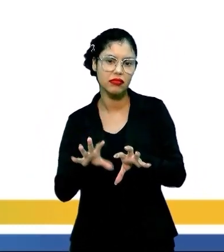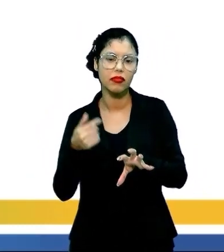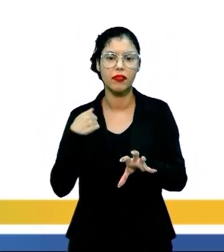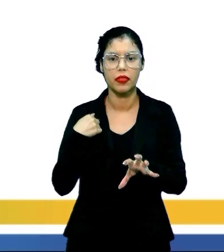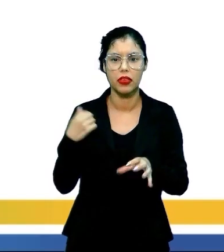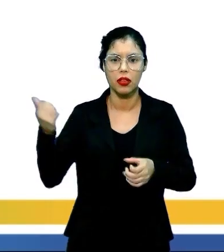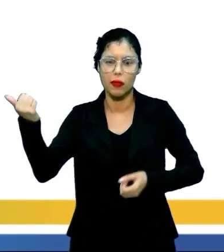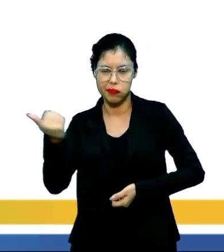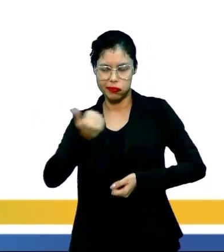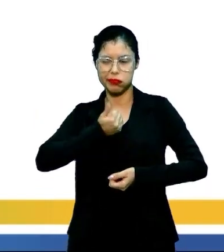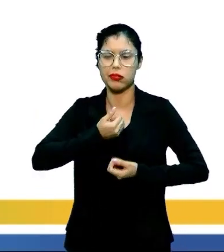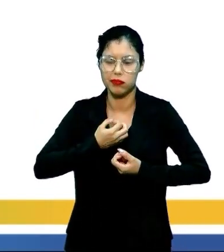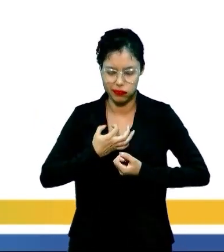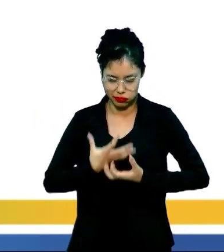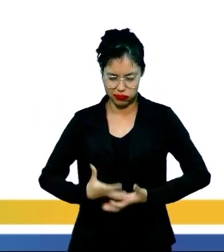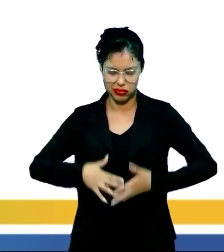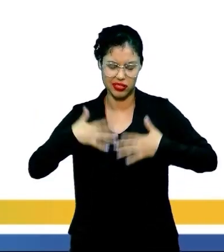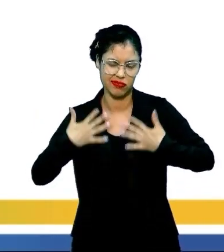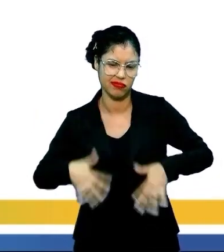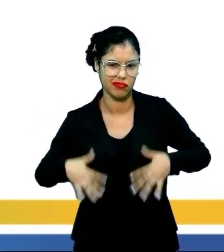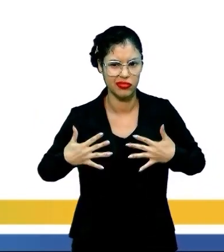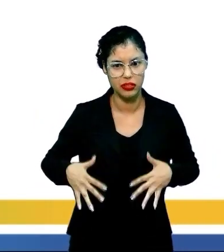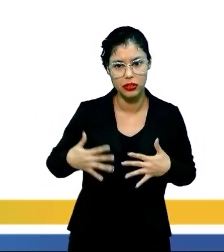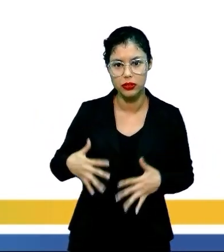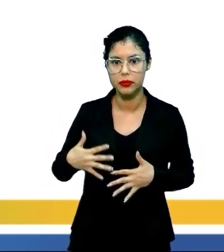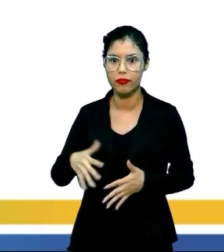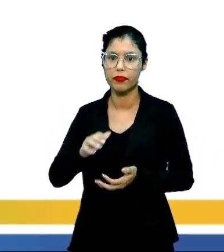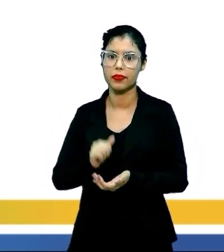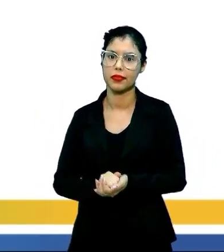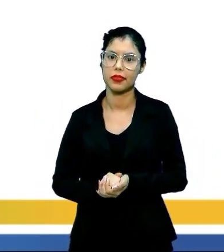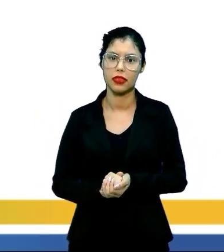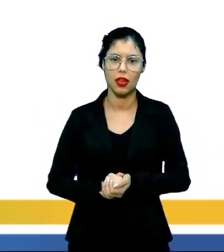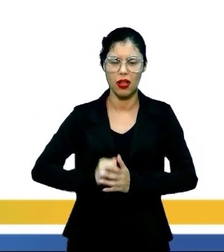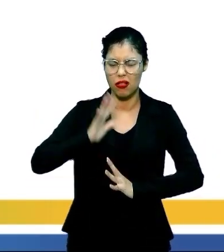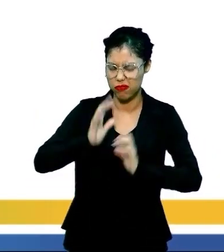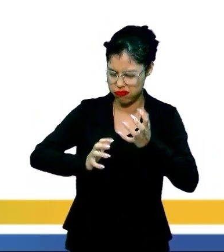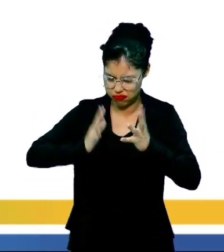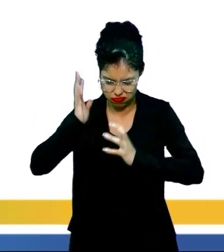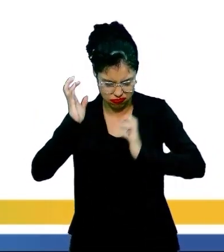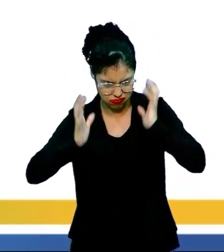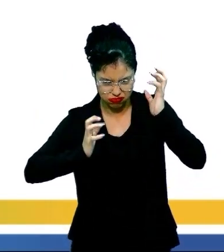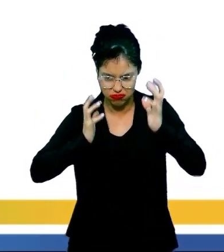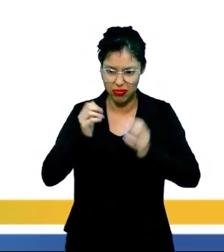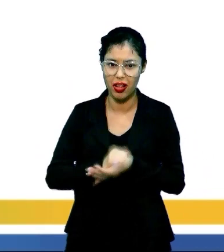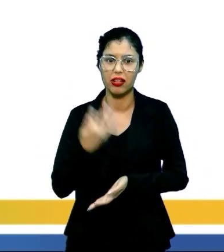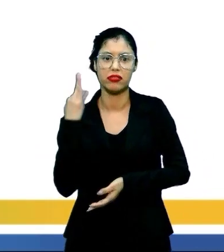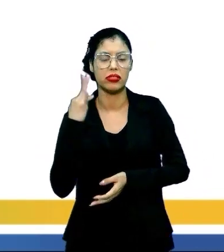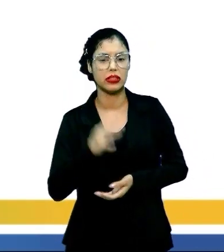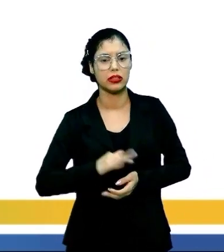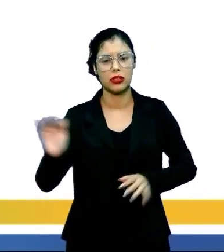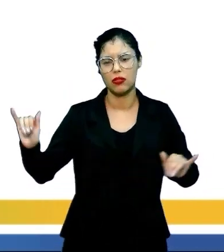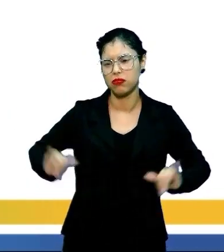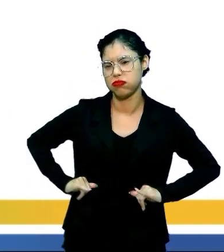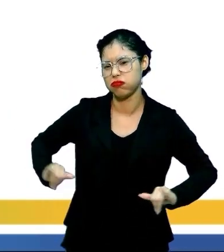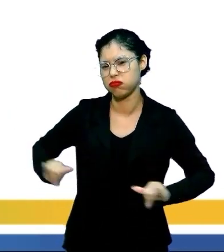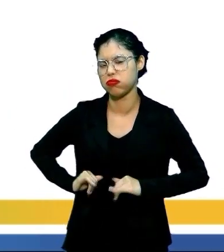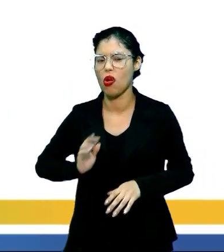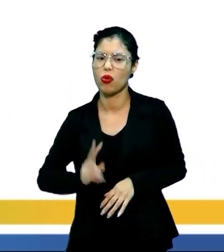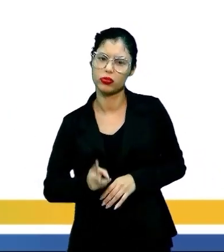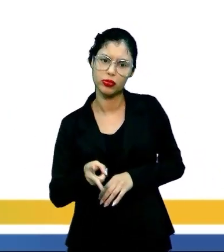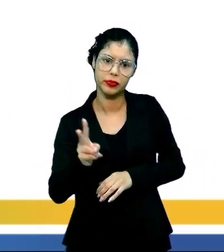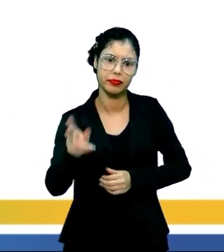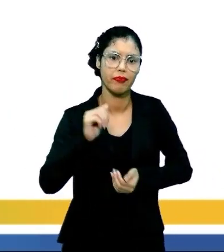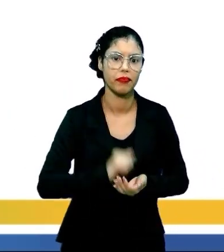assim, afeito às mágoas, e ao tormento, e à dor e ao sofrimento eterno